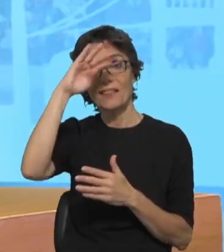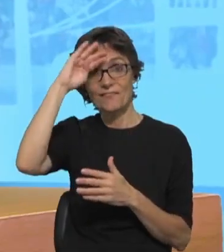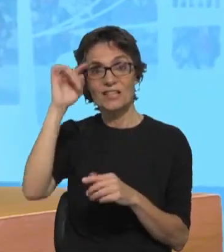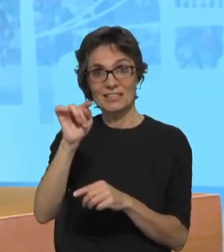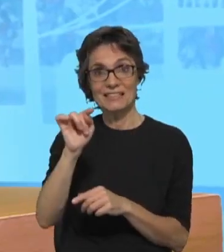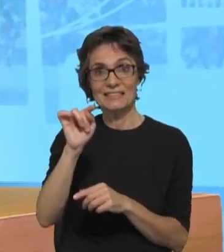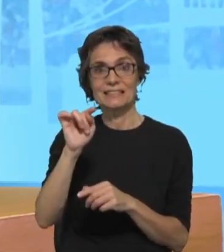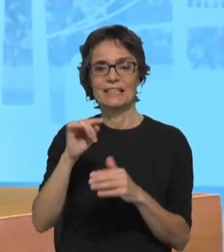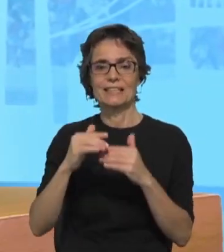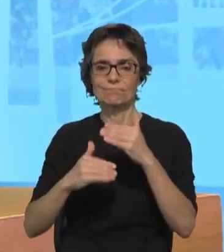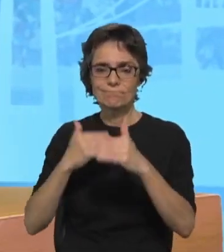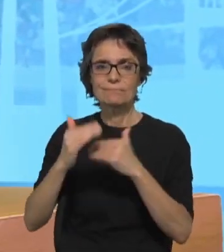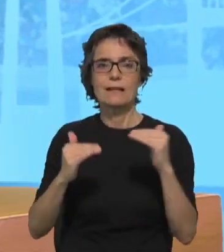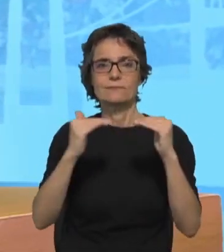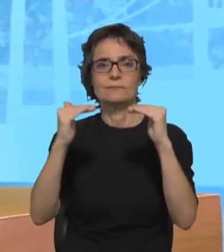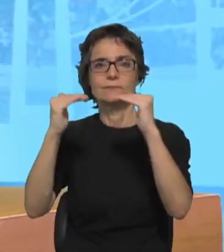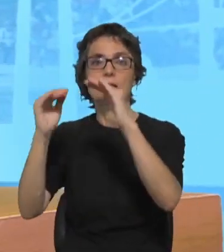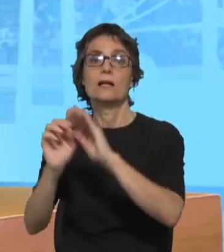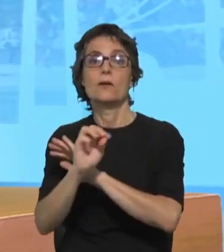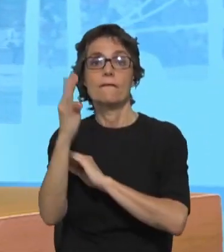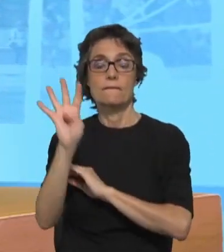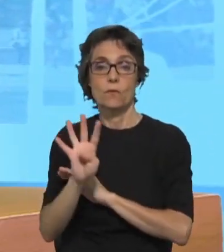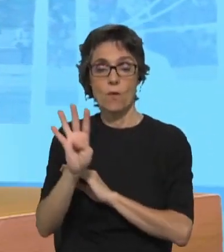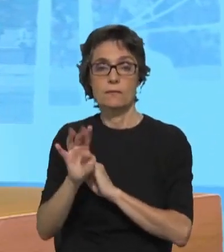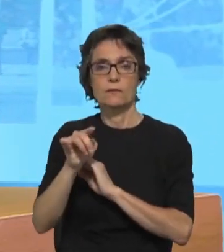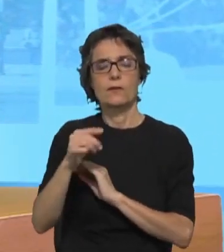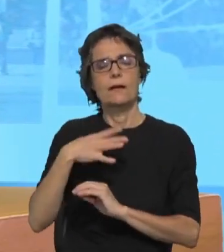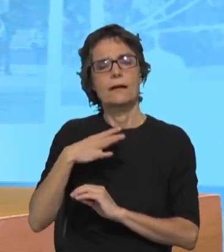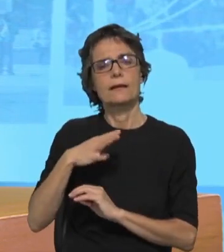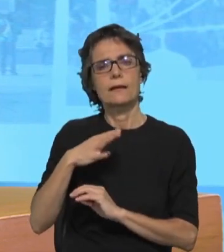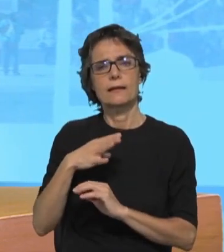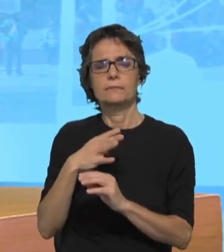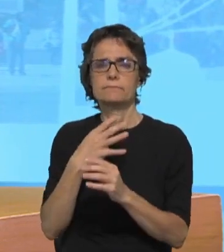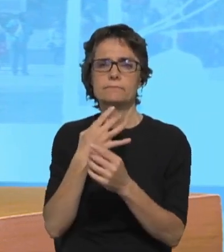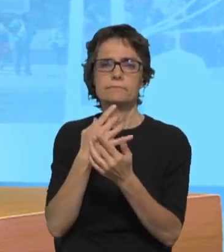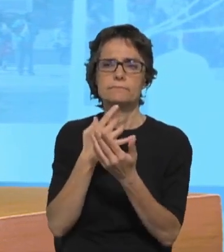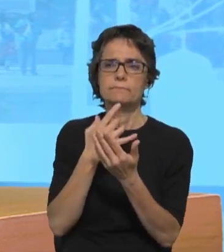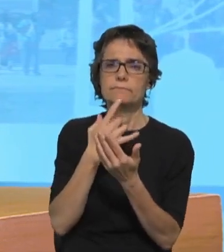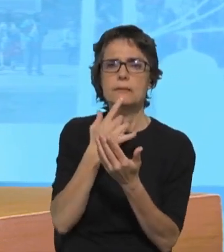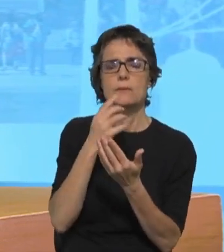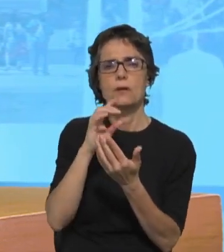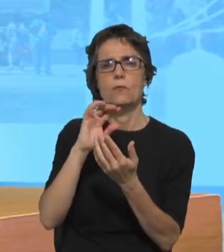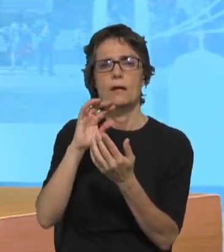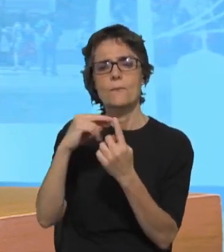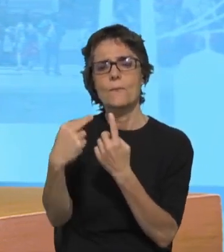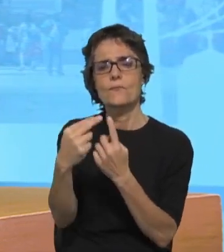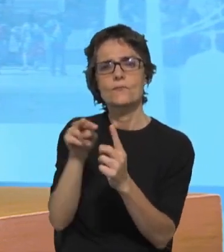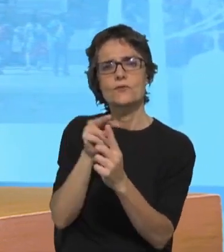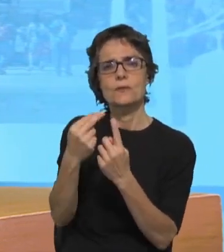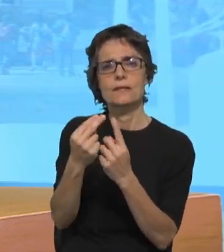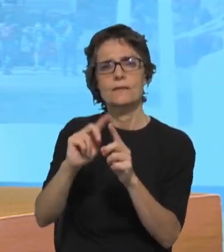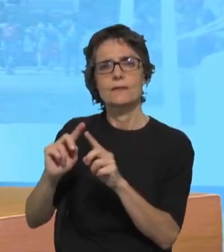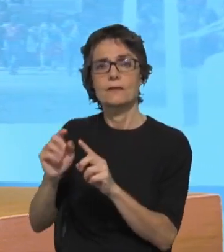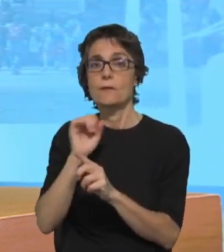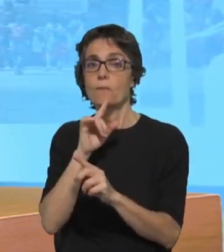4 etapas, vai procurar mostrar como, a partir de diferentes perspectivas, nós podemos ver a fé cristã nesta lógica. A partir também